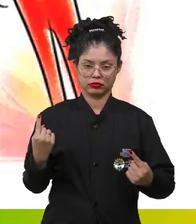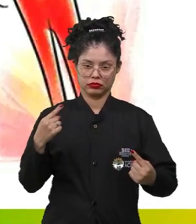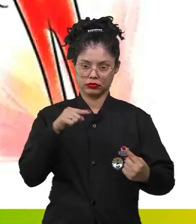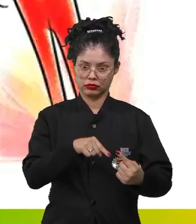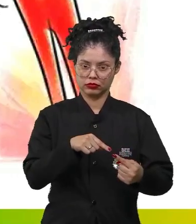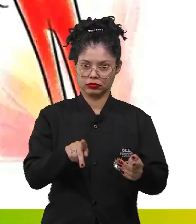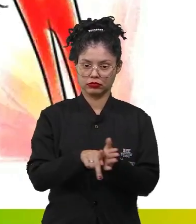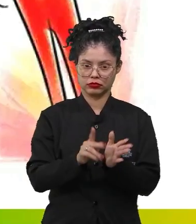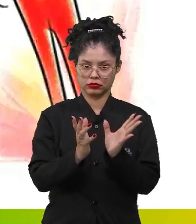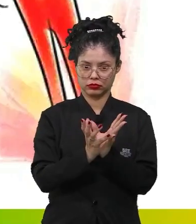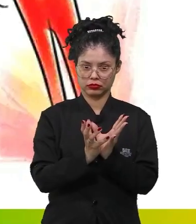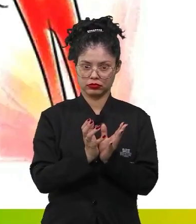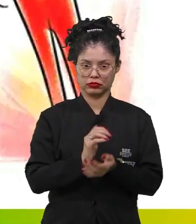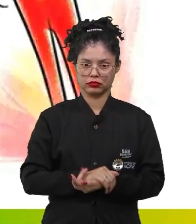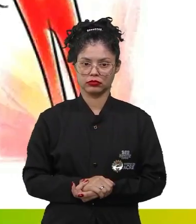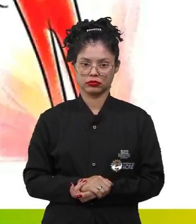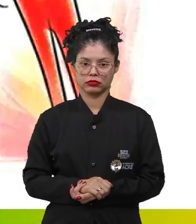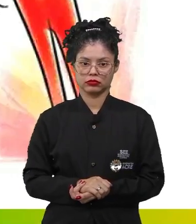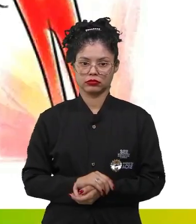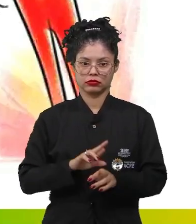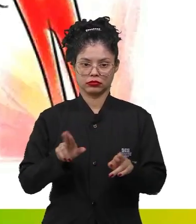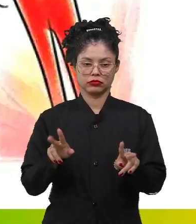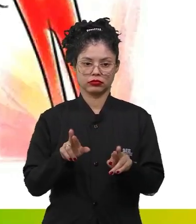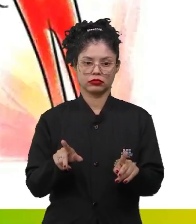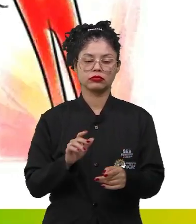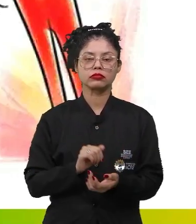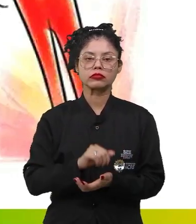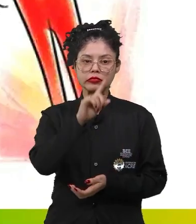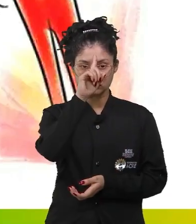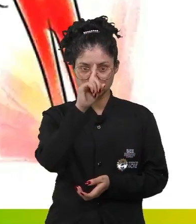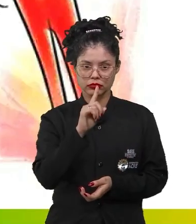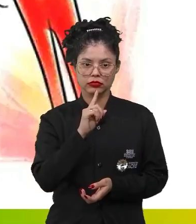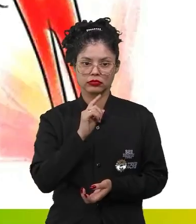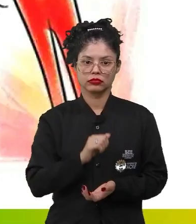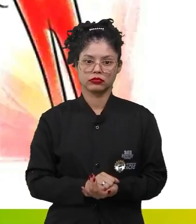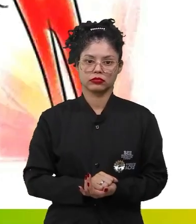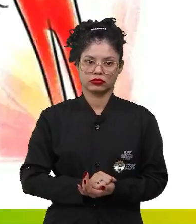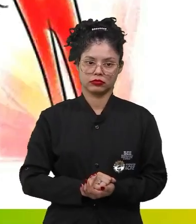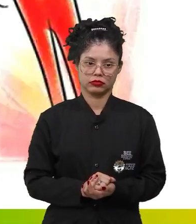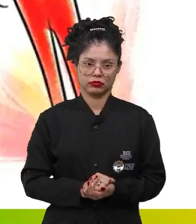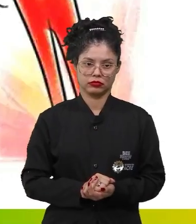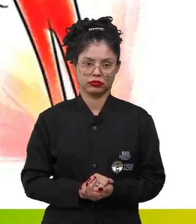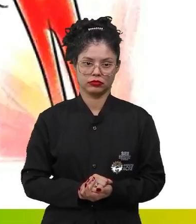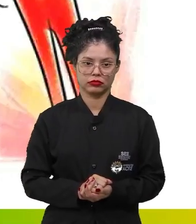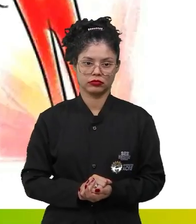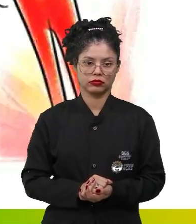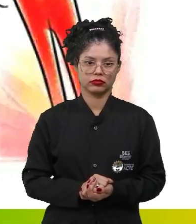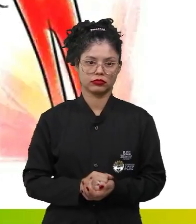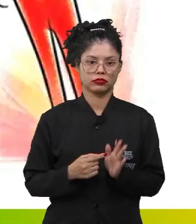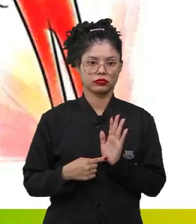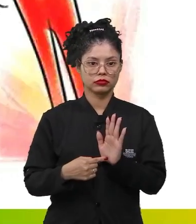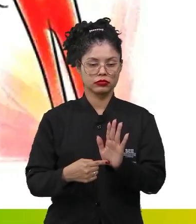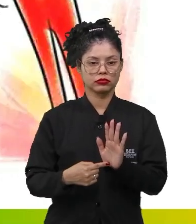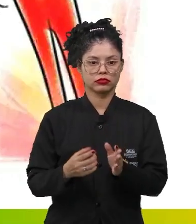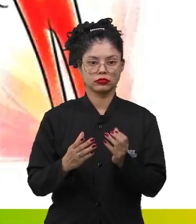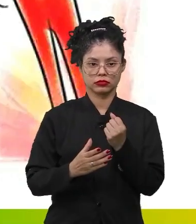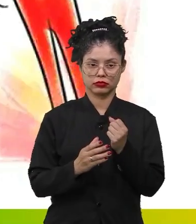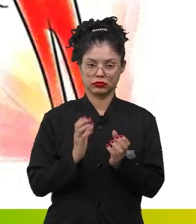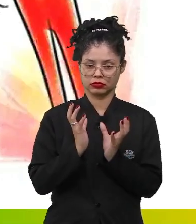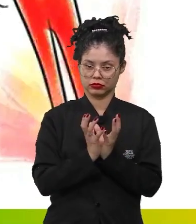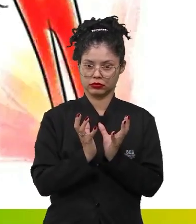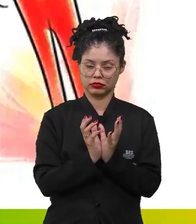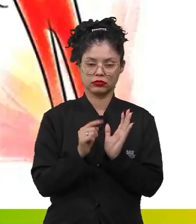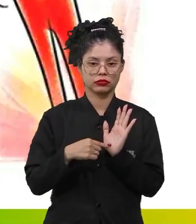um determinado grupo. Mas a diferença dessa imagem para outra é justamente que esse grupo que está sendo